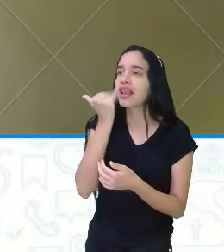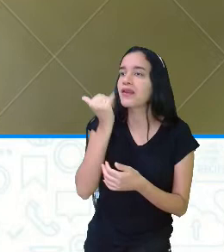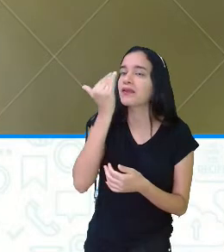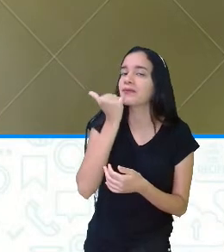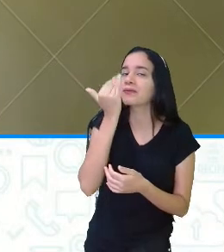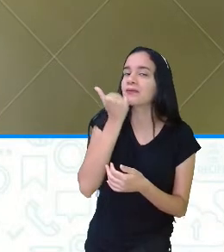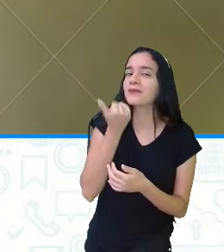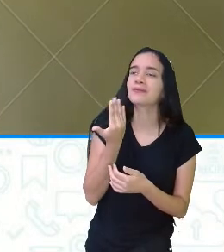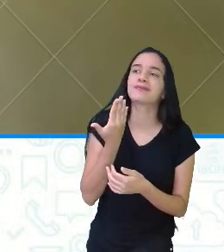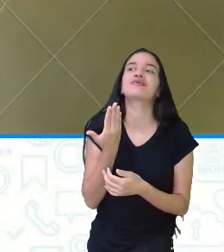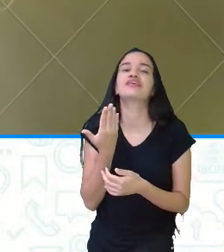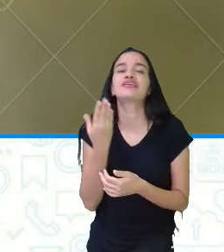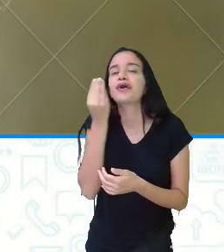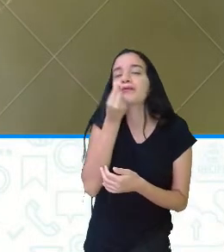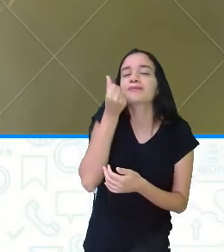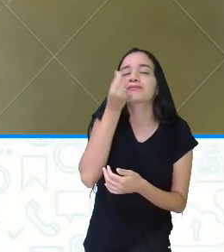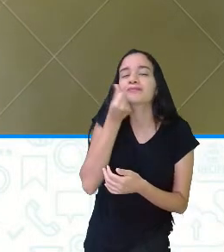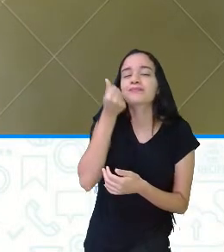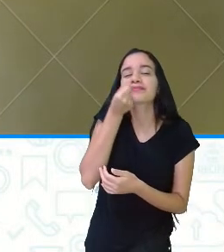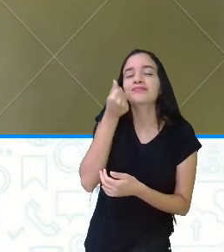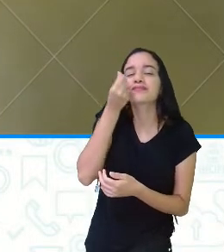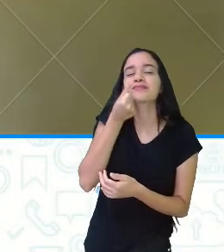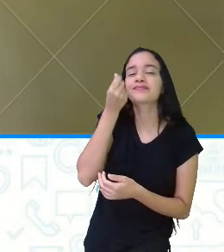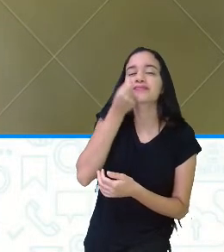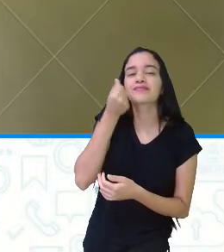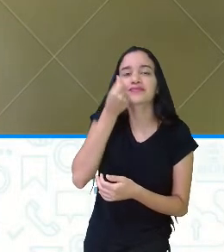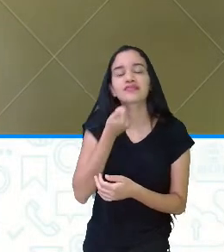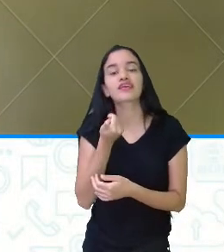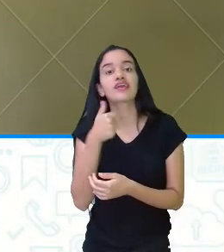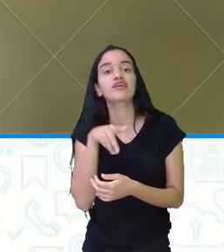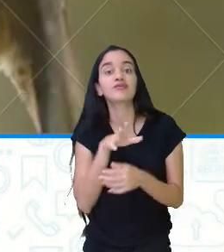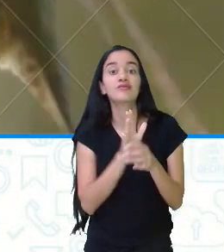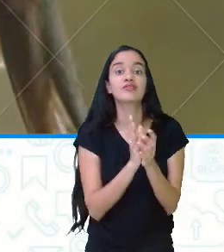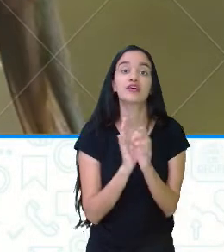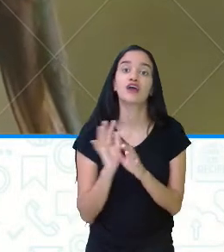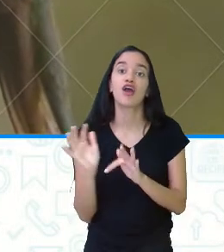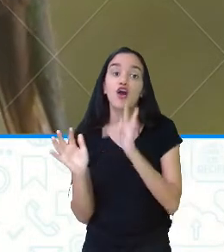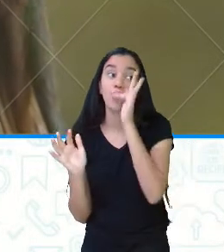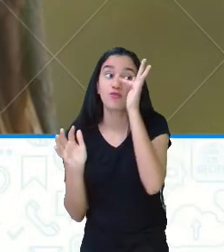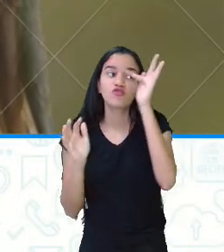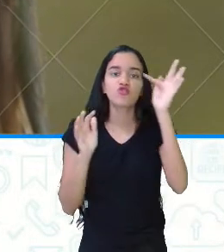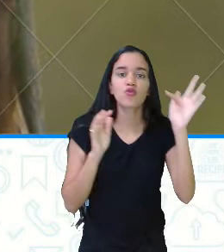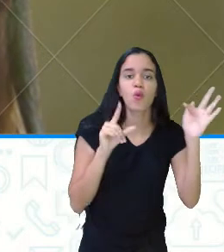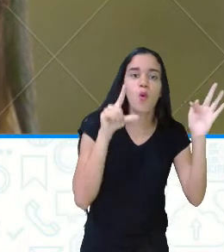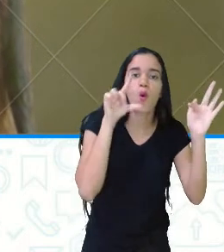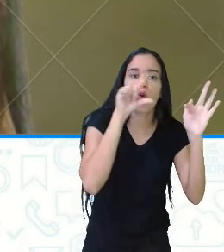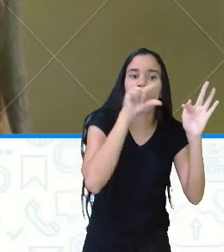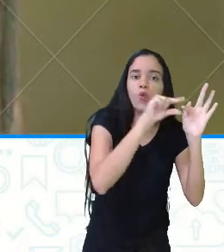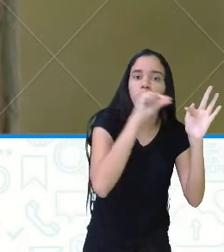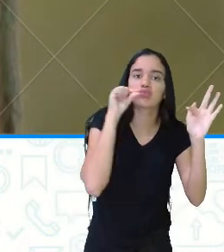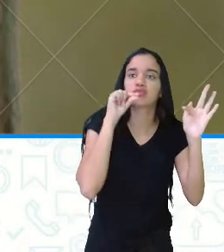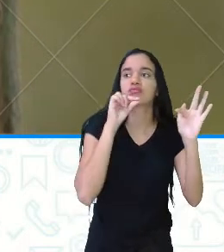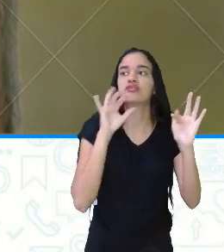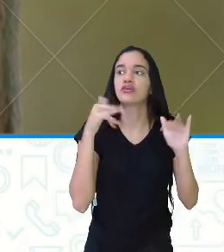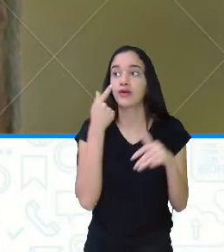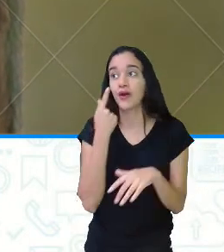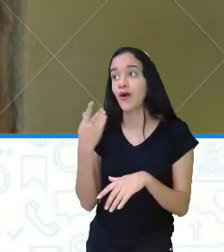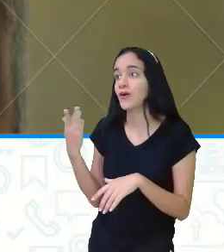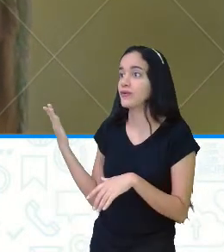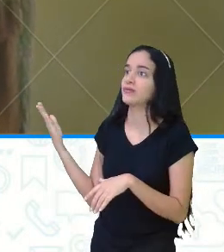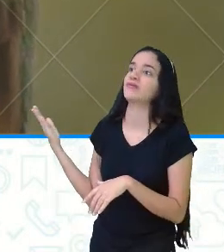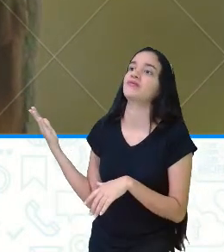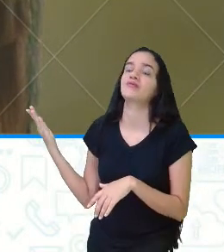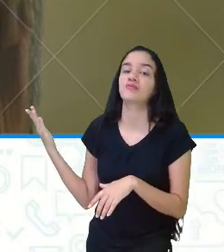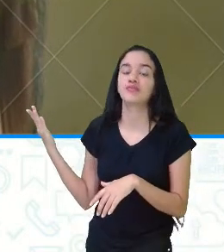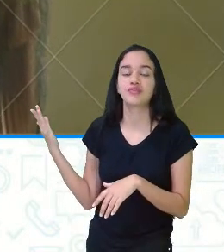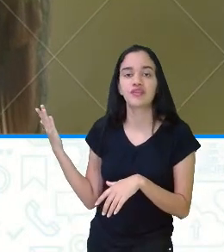língua para fora, que ele tá saboreando ali o néctarzinho que ele pegou dessa... Olha, ó, professora Márcia, outro alimentador, o que a gente tá vendo ali, ó, de plástico, esse